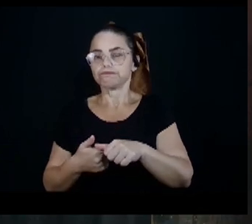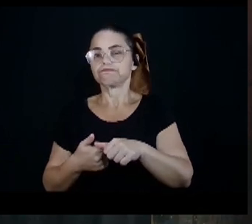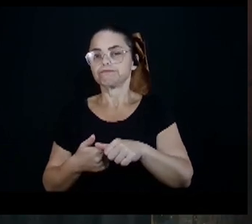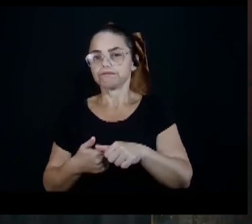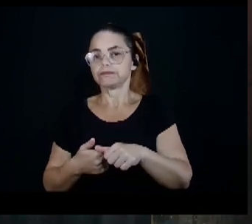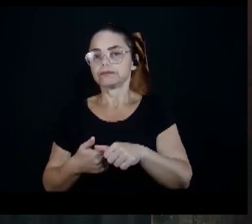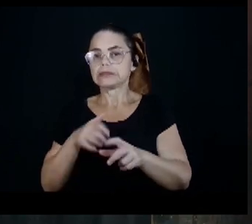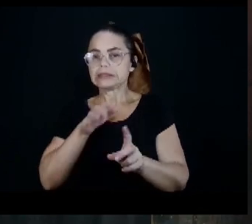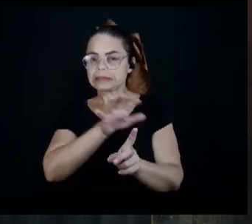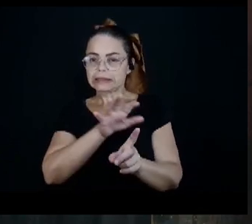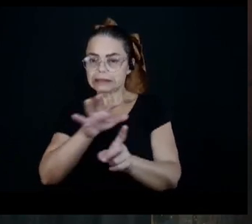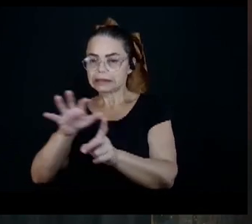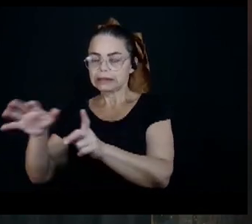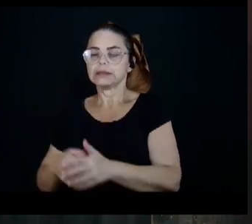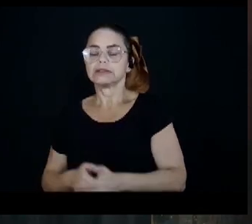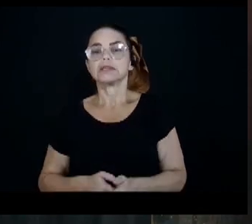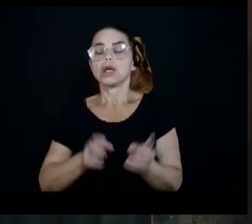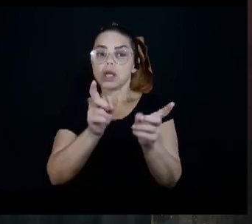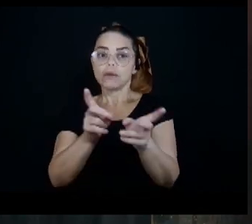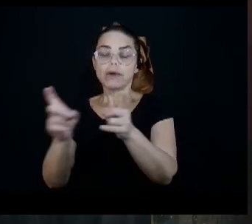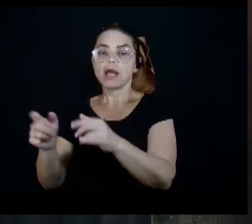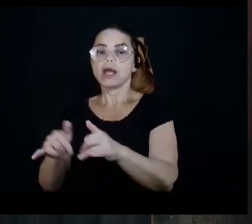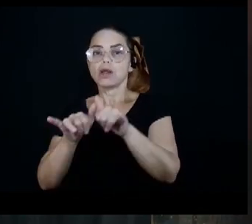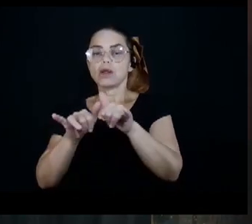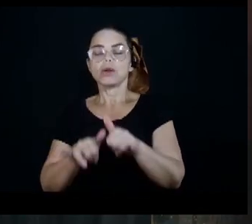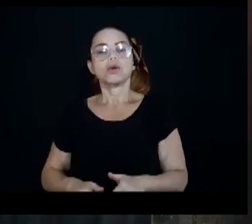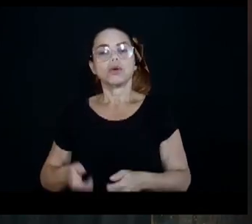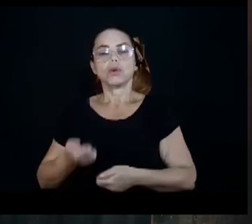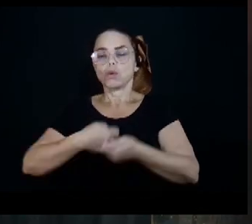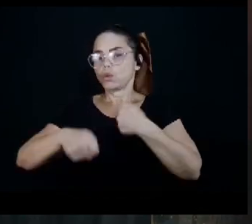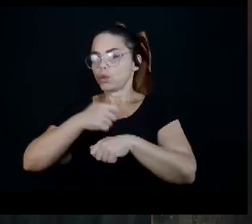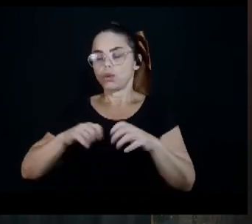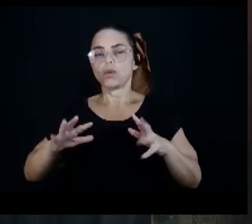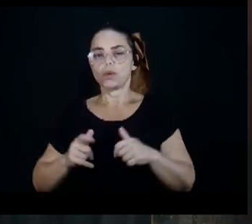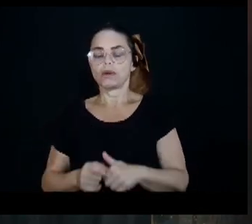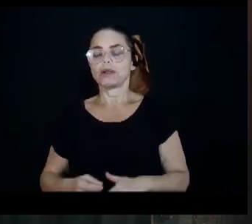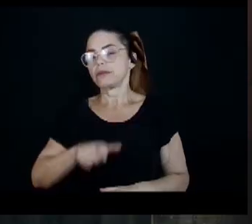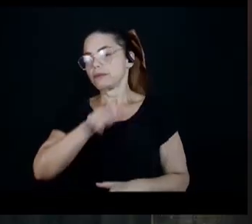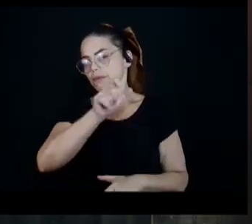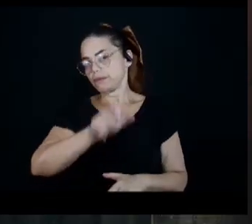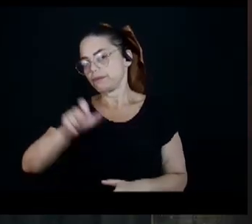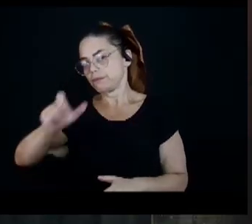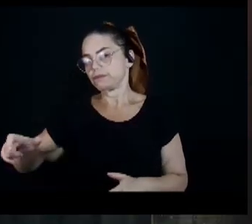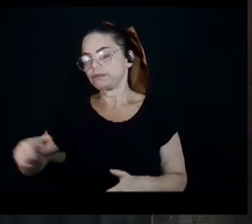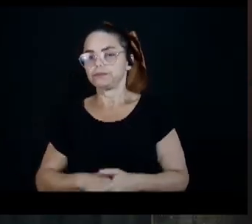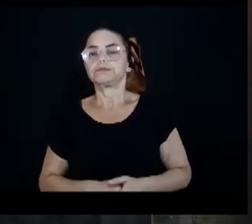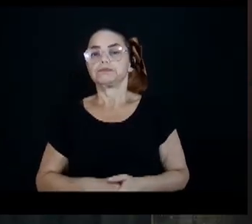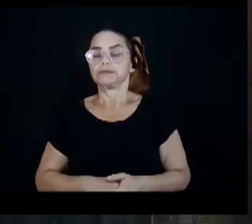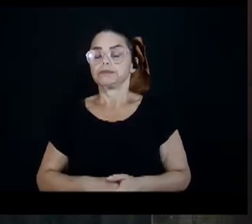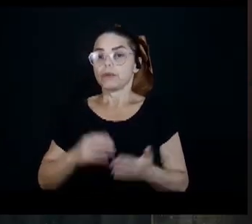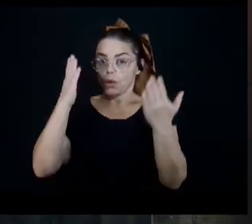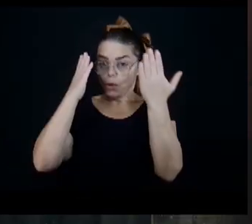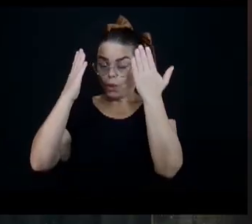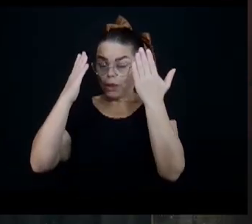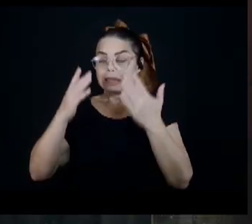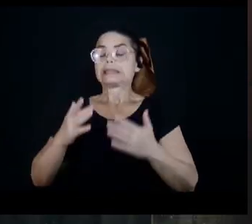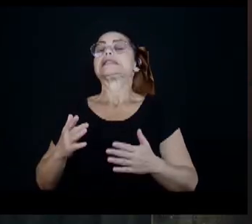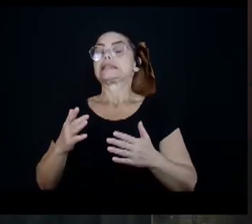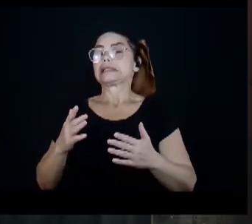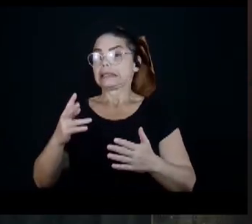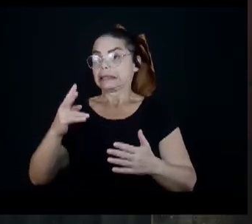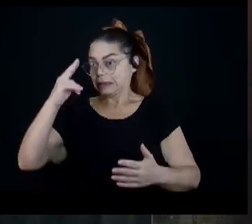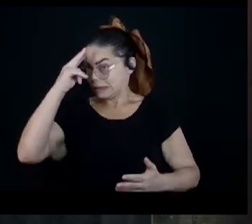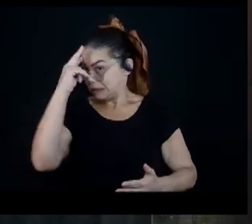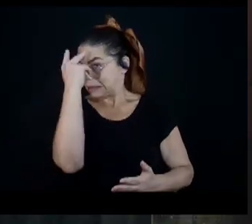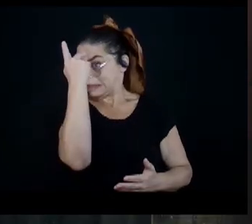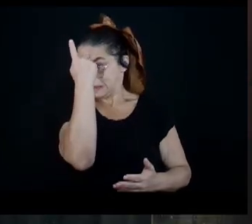no comércio, na economia e muito nas pessoas, né? Então, na parte psicológica, a mudança é assustadora, eu acho